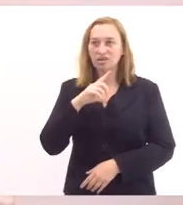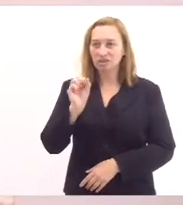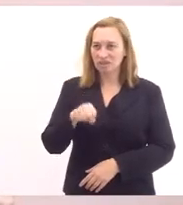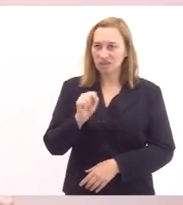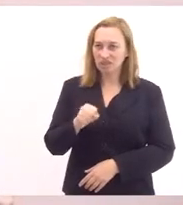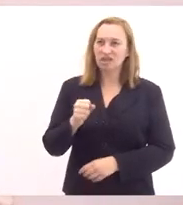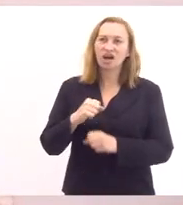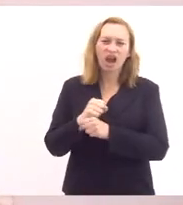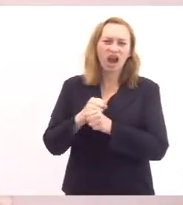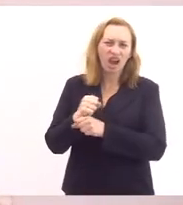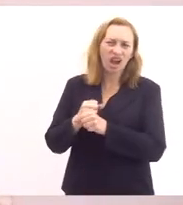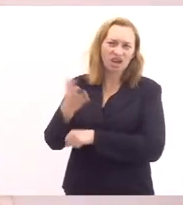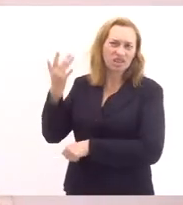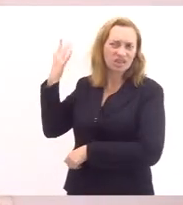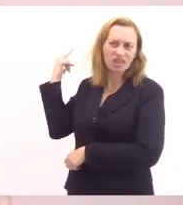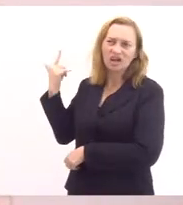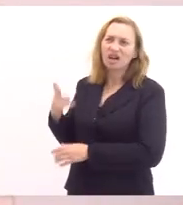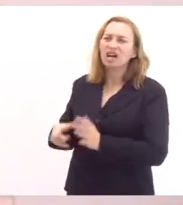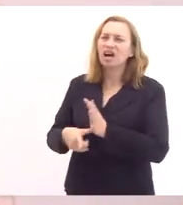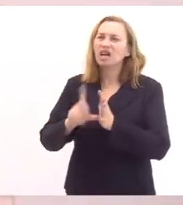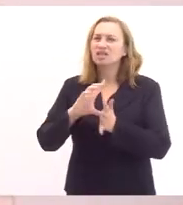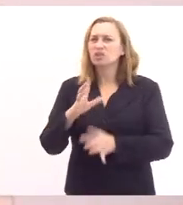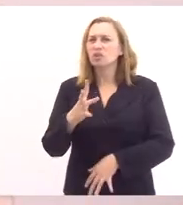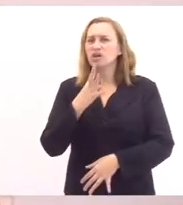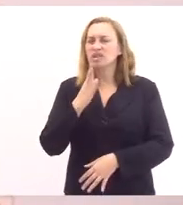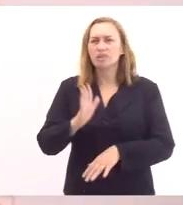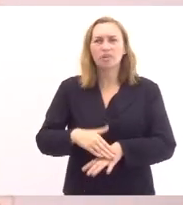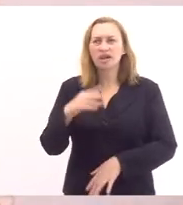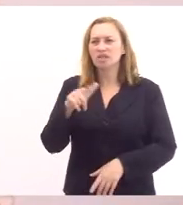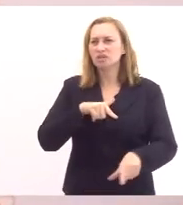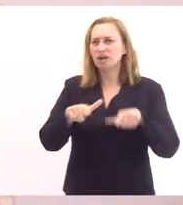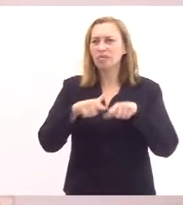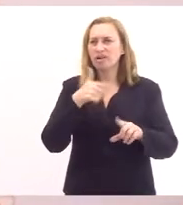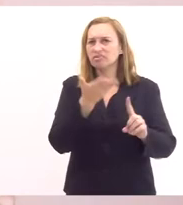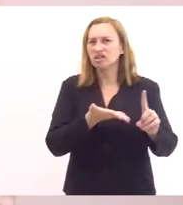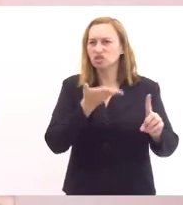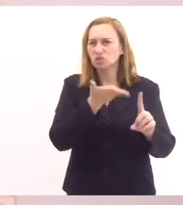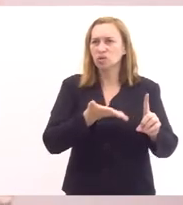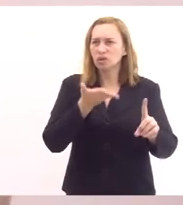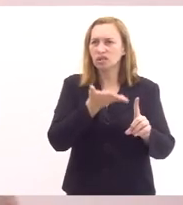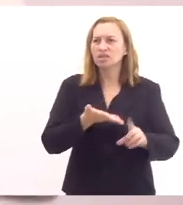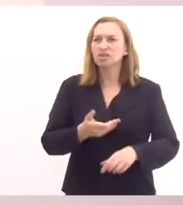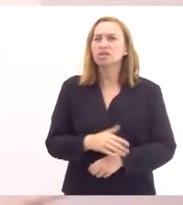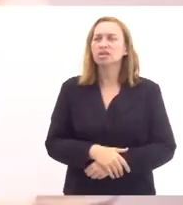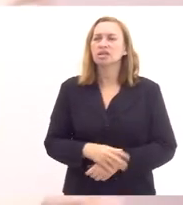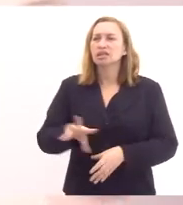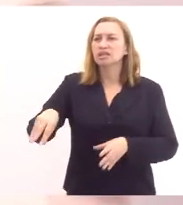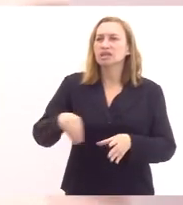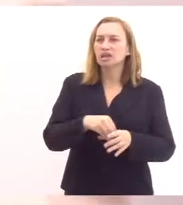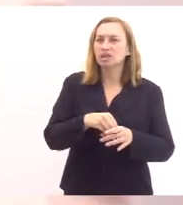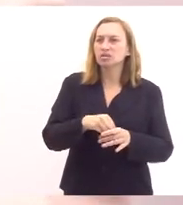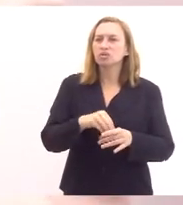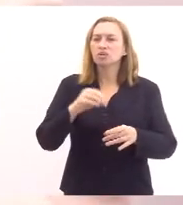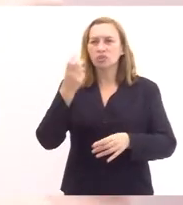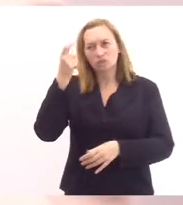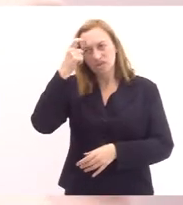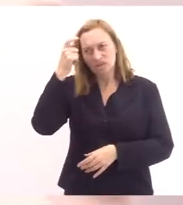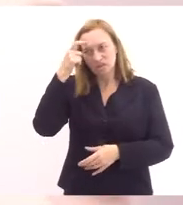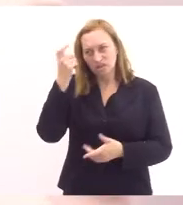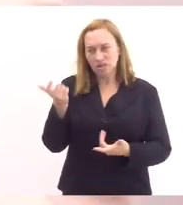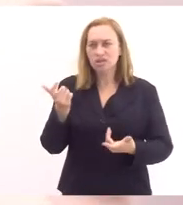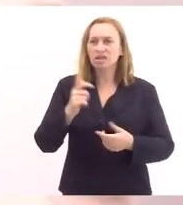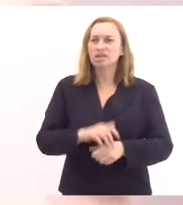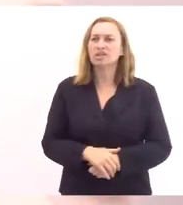já há muito tempo atrás antes de eu conhecer mais fortemente o trabalho das doulas dentro de um conceito de ecologia humana